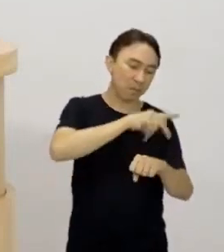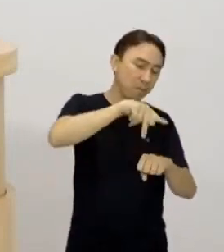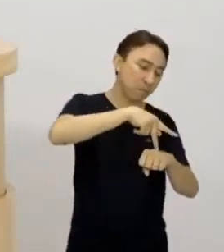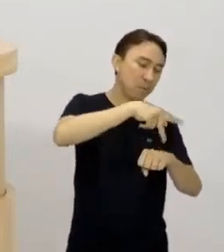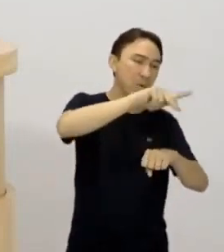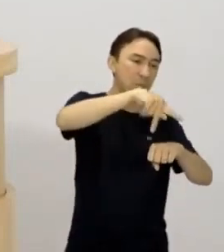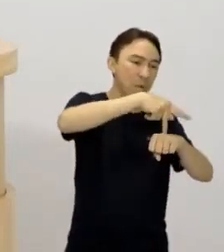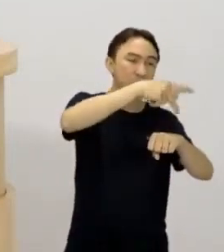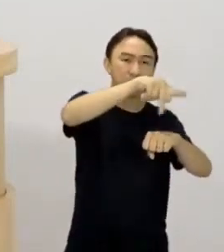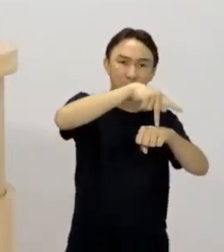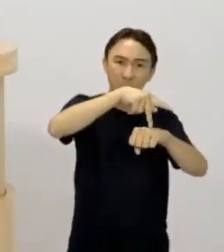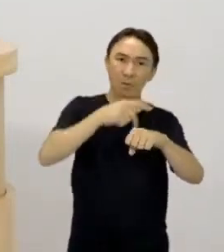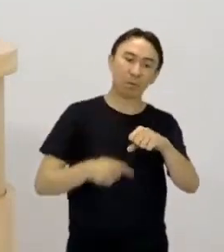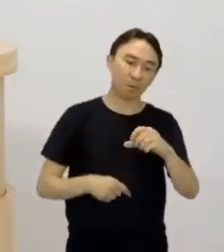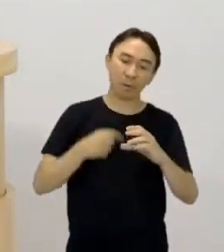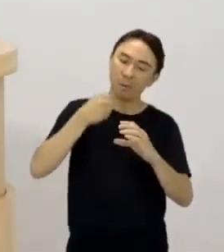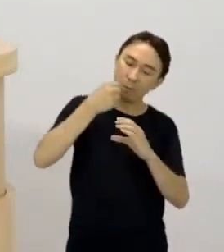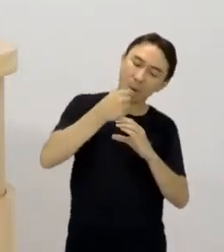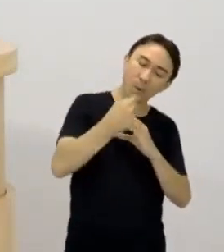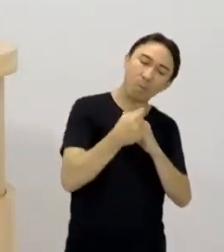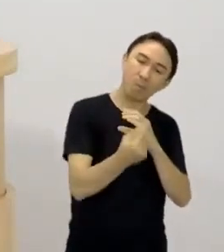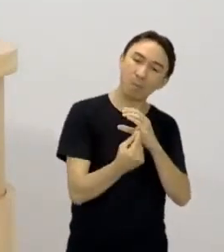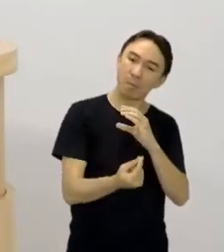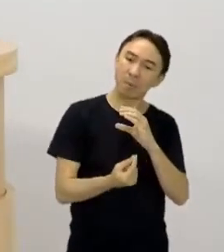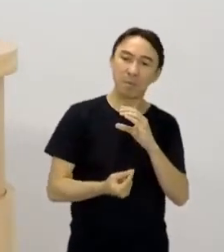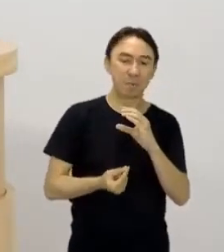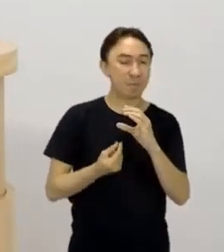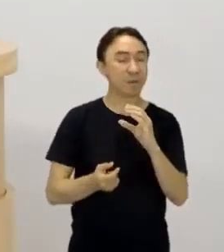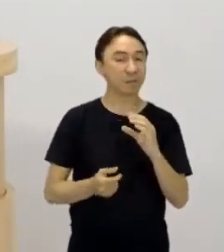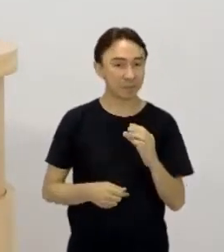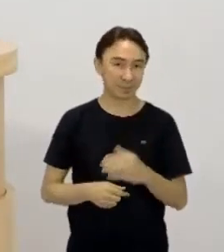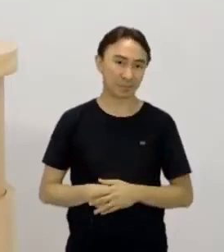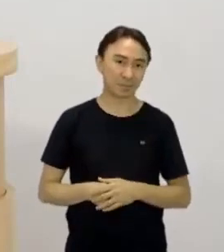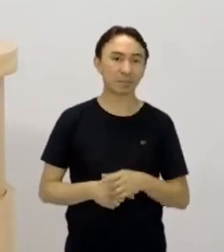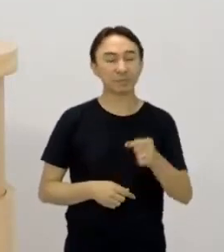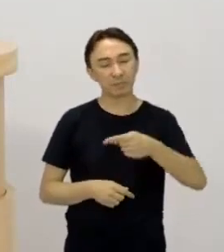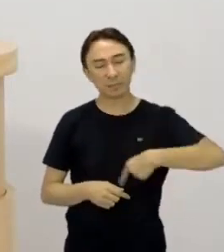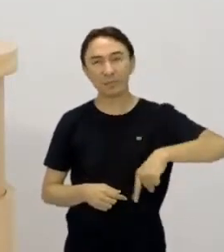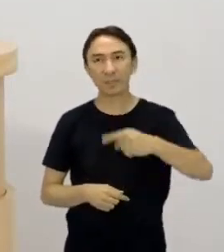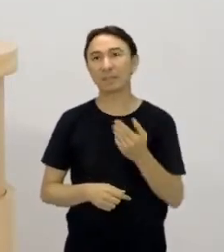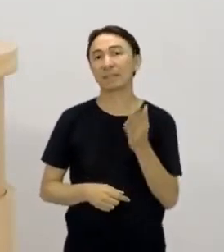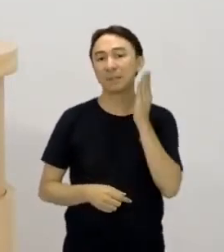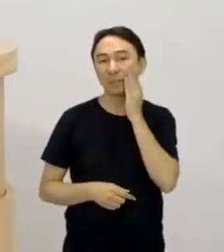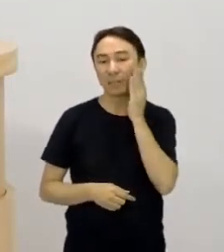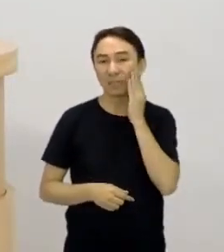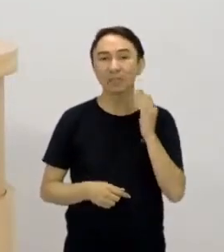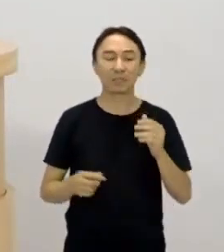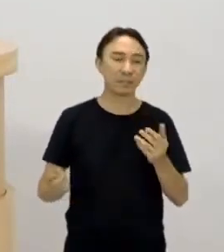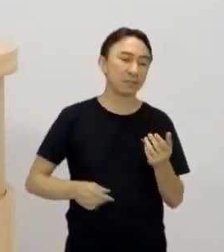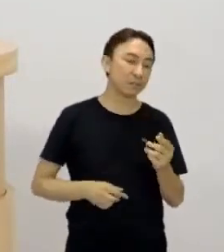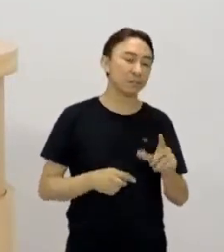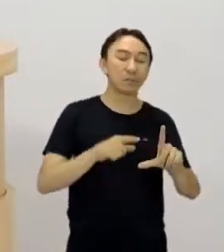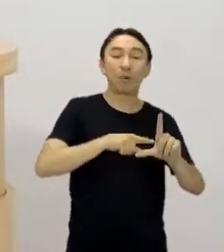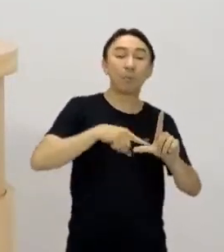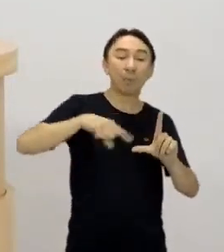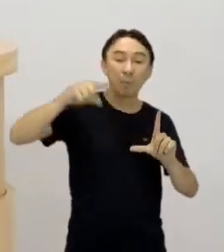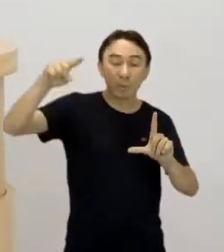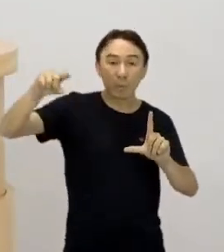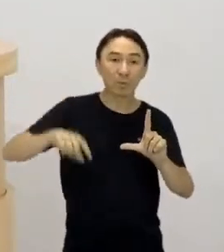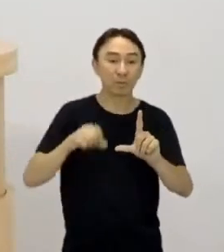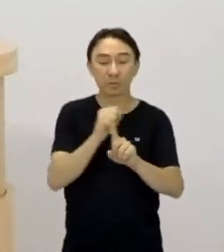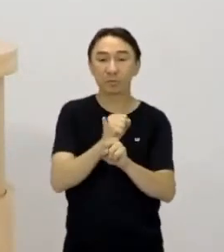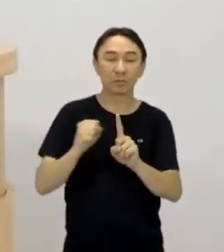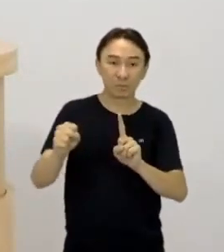para todo o planeta aí. Lógico que para a gente ter essa questão da indicador social, né, em relação ao